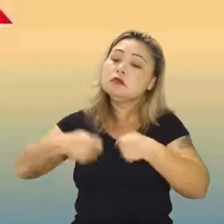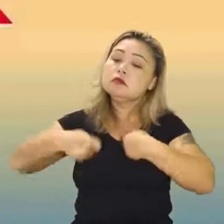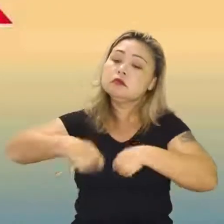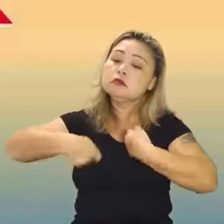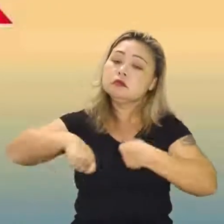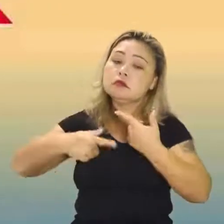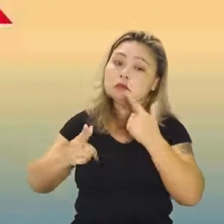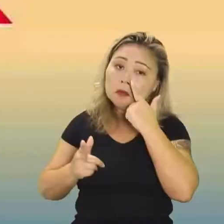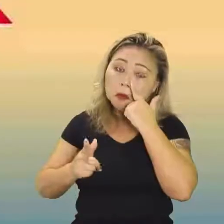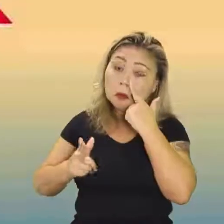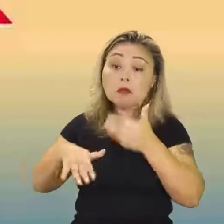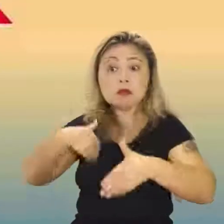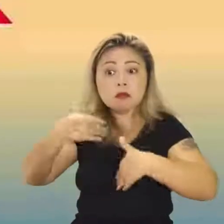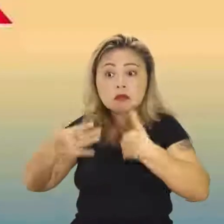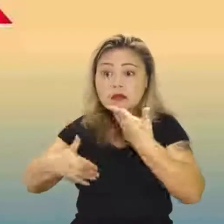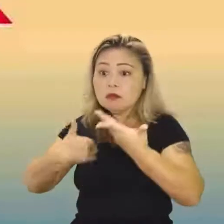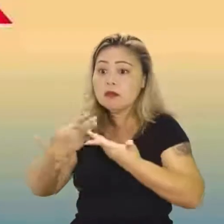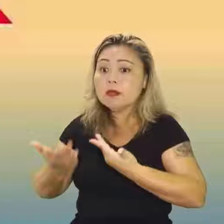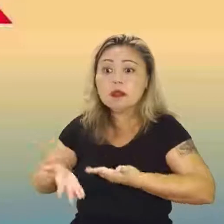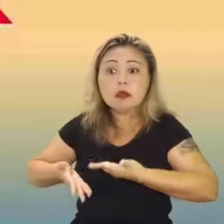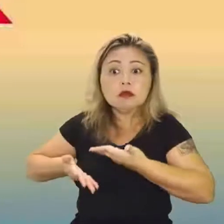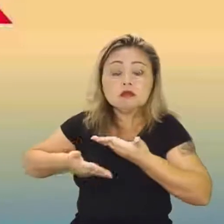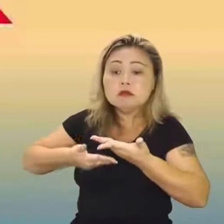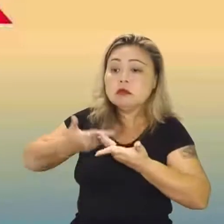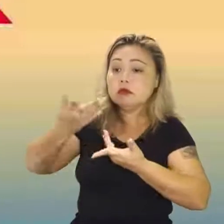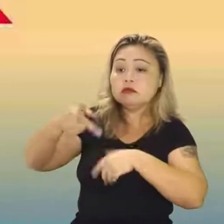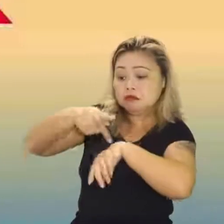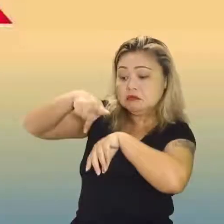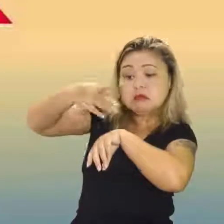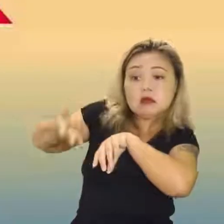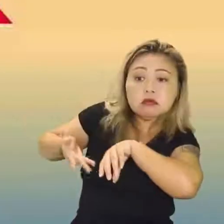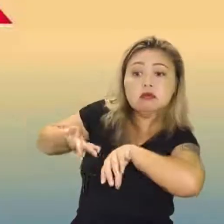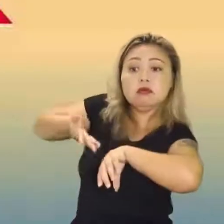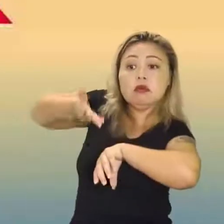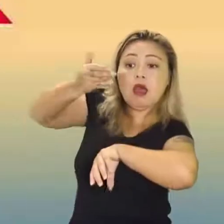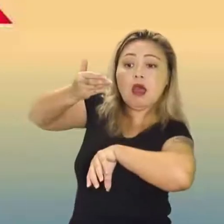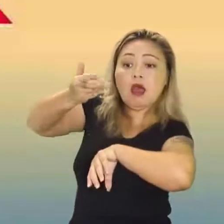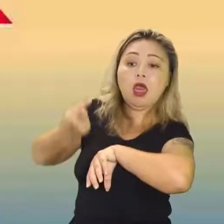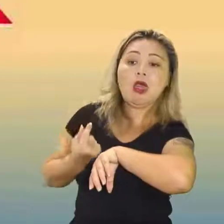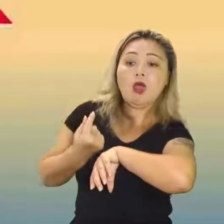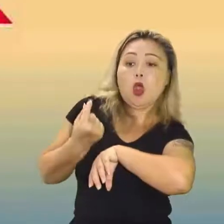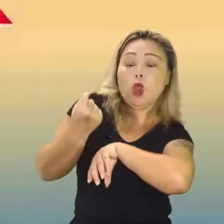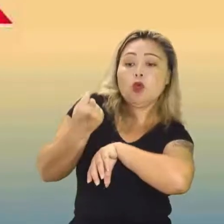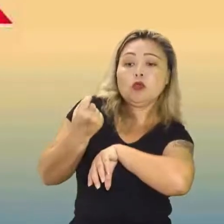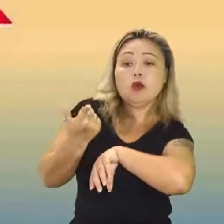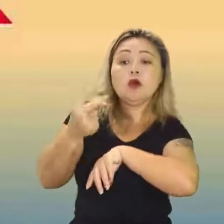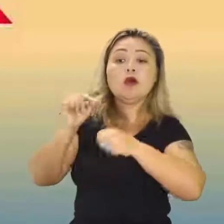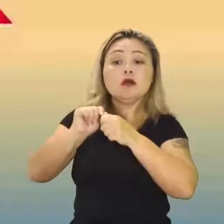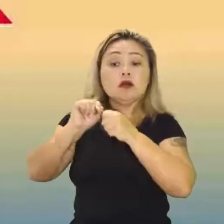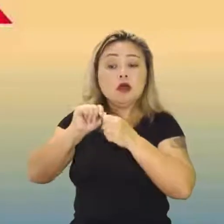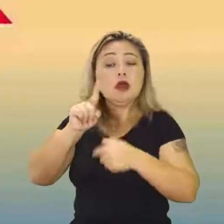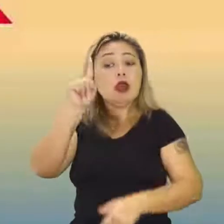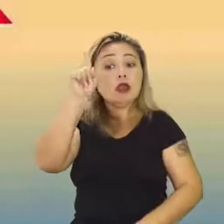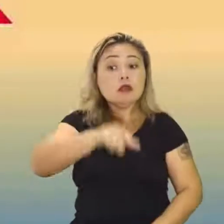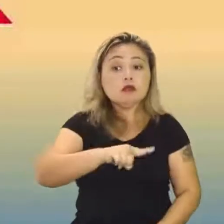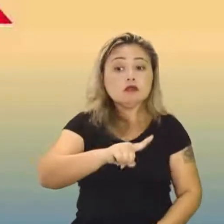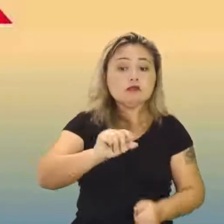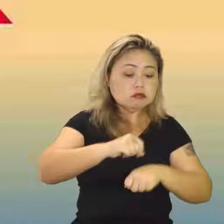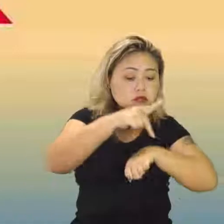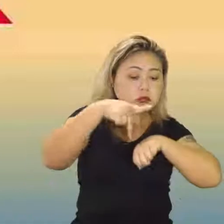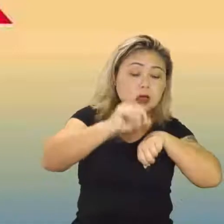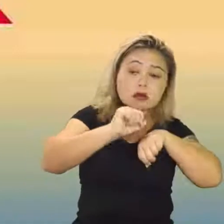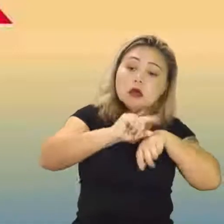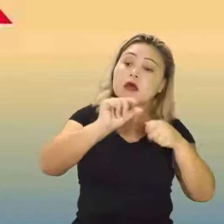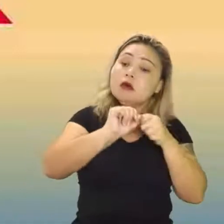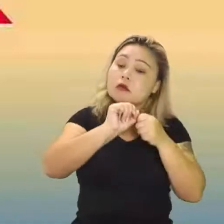precisava reerguer economicamente. E o medo desses países capitalistas de se tornar socialistas vão fazer